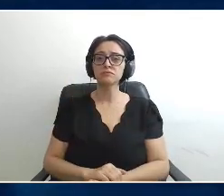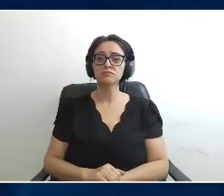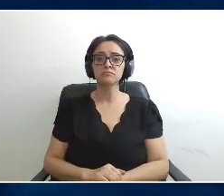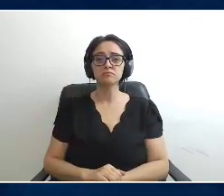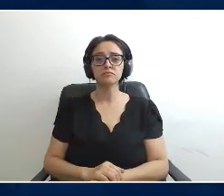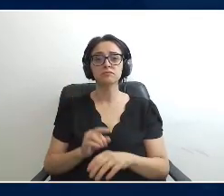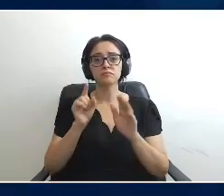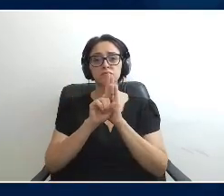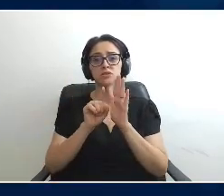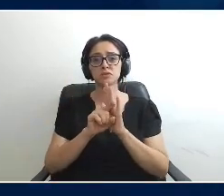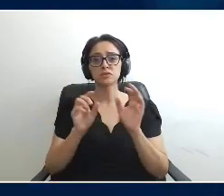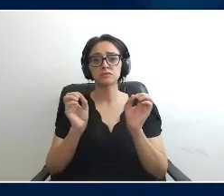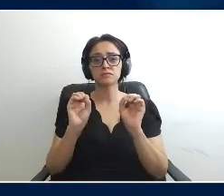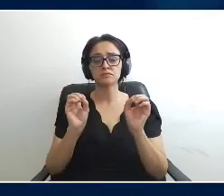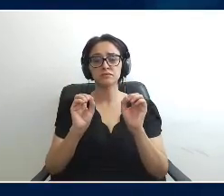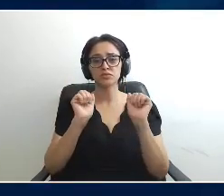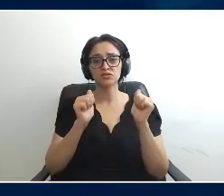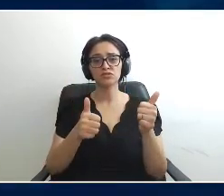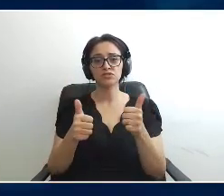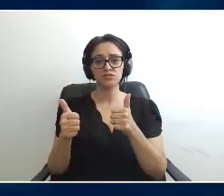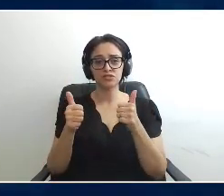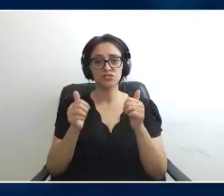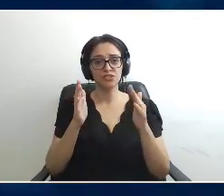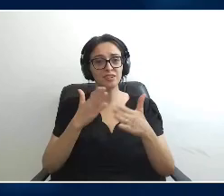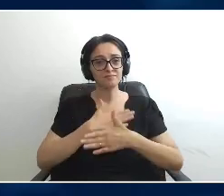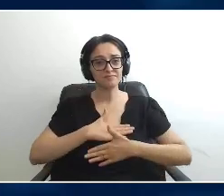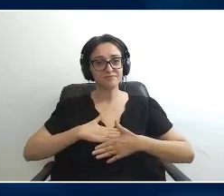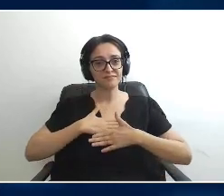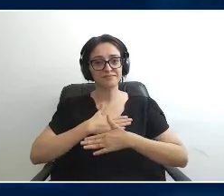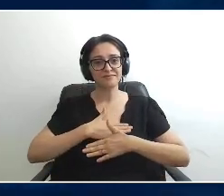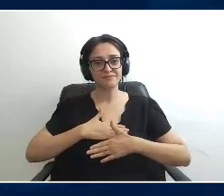pessoal? Todo mundo já está satisfeito?